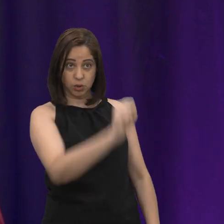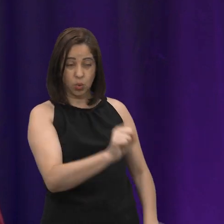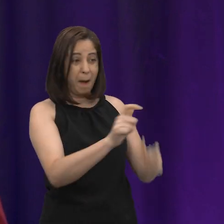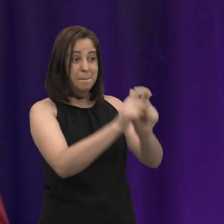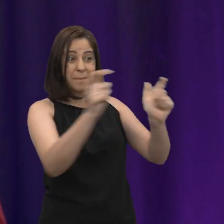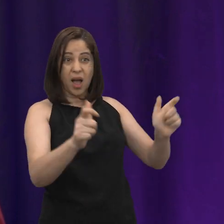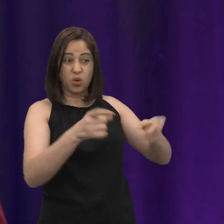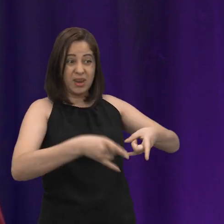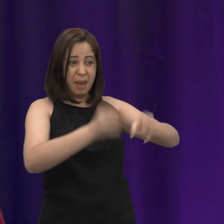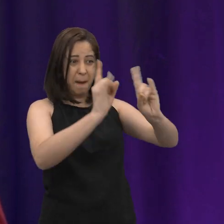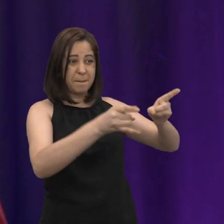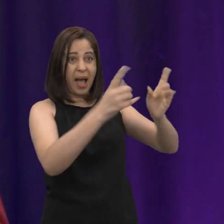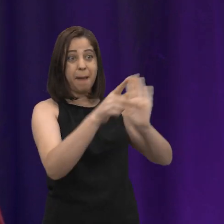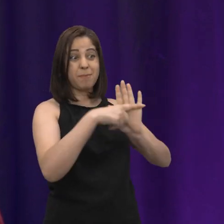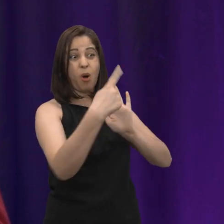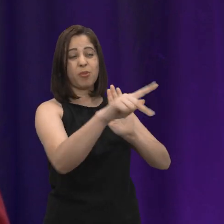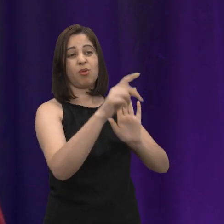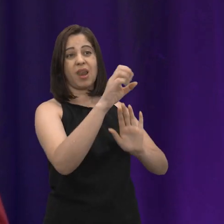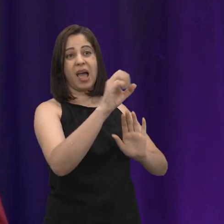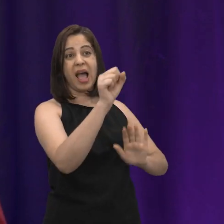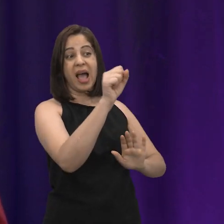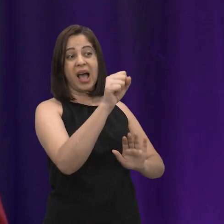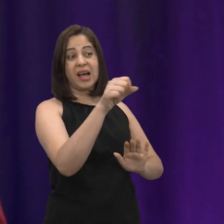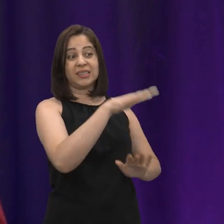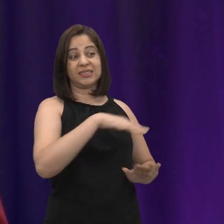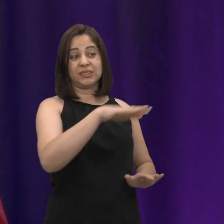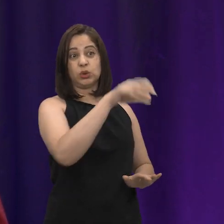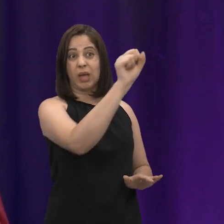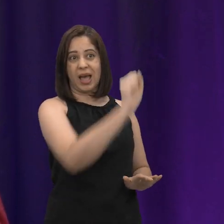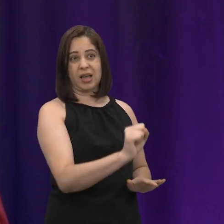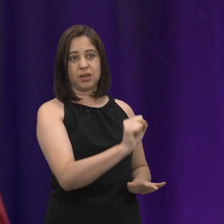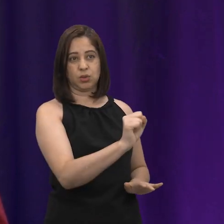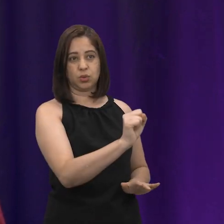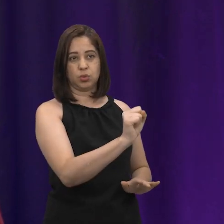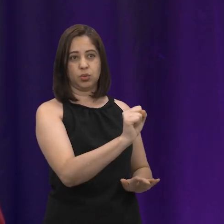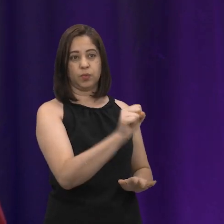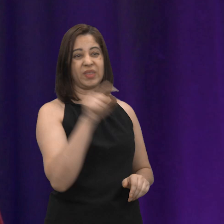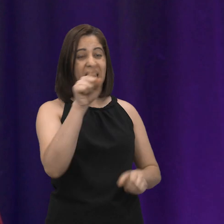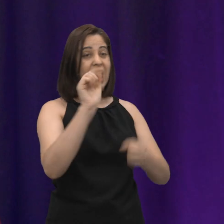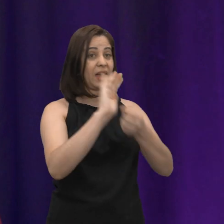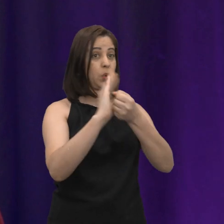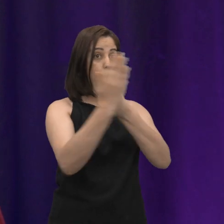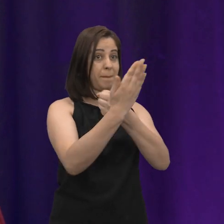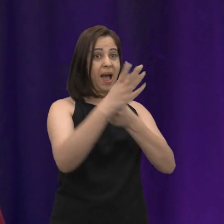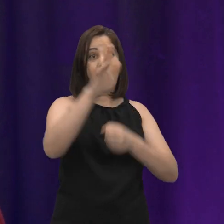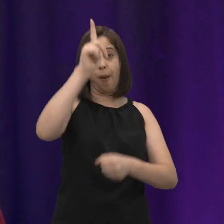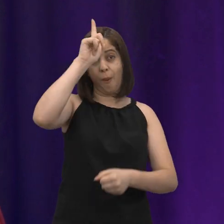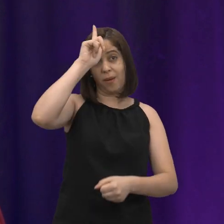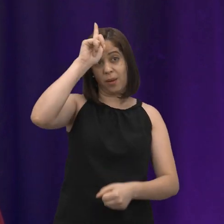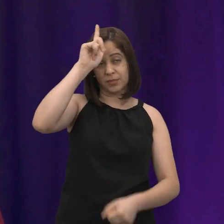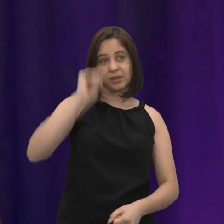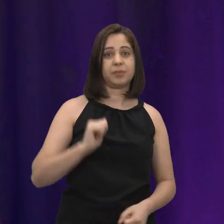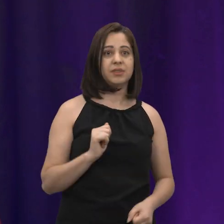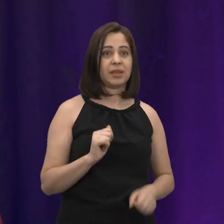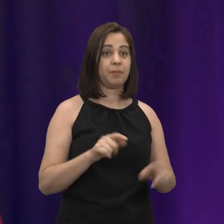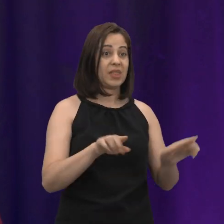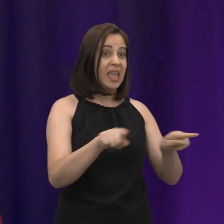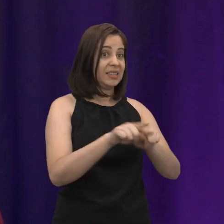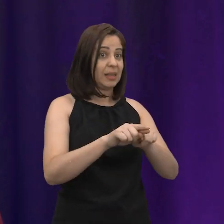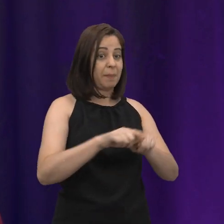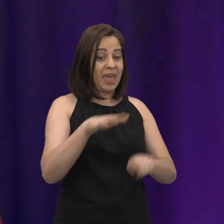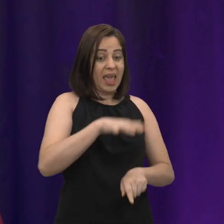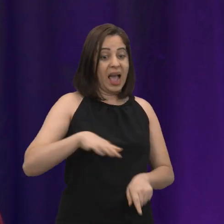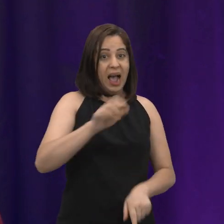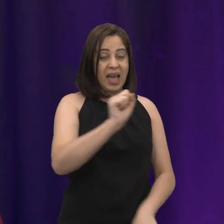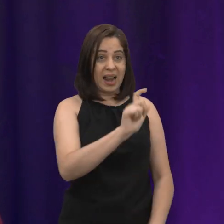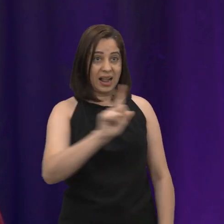do marco que foi o Campo dos Alemães e dali para o sul, né? E depois, a zona leste